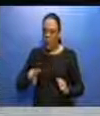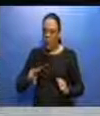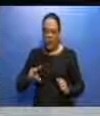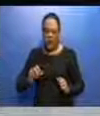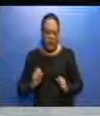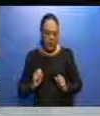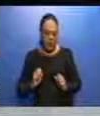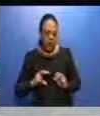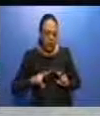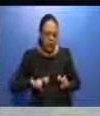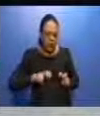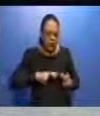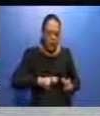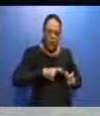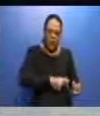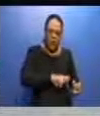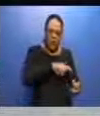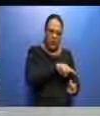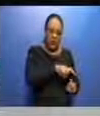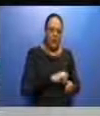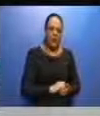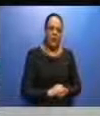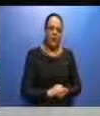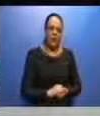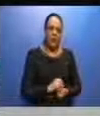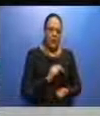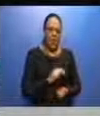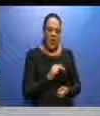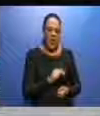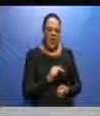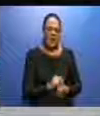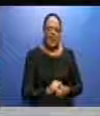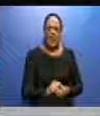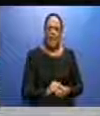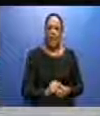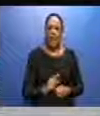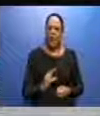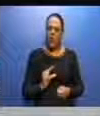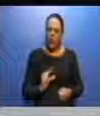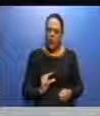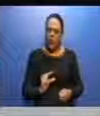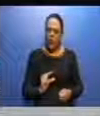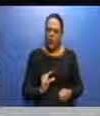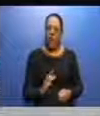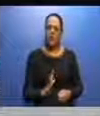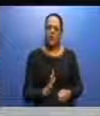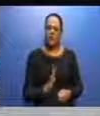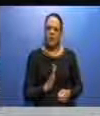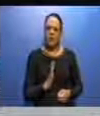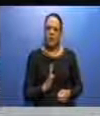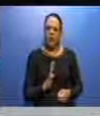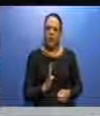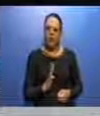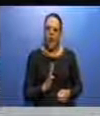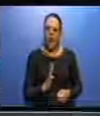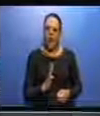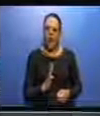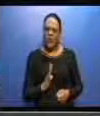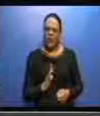portugueses é nessa época tinha-se no brasil poucas cidades as cidades a maioria era um